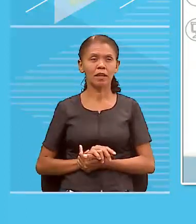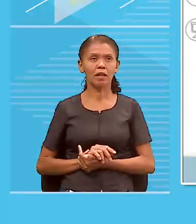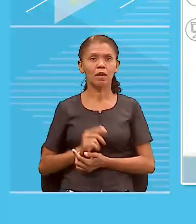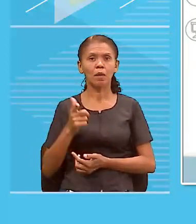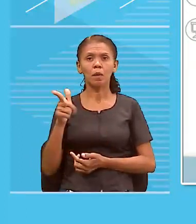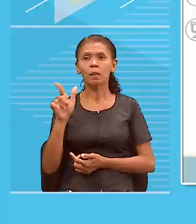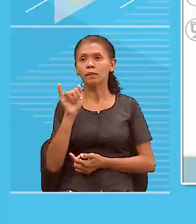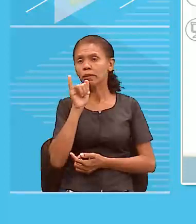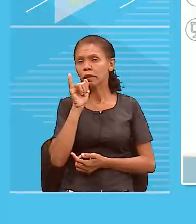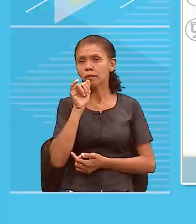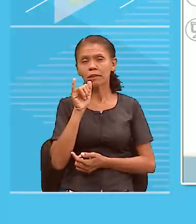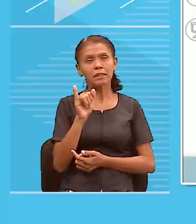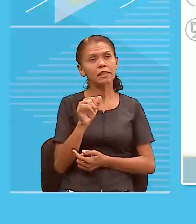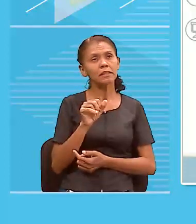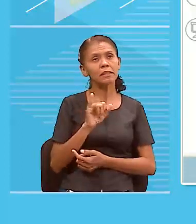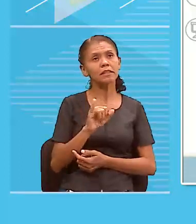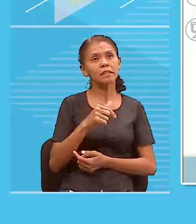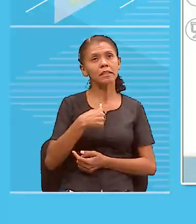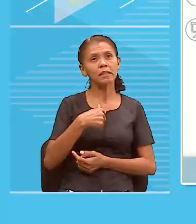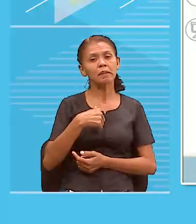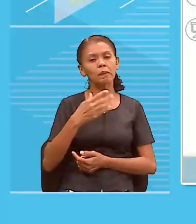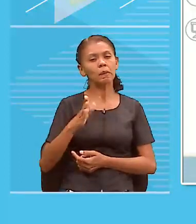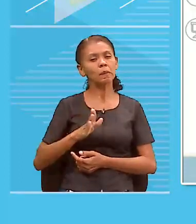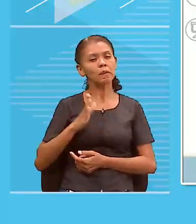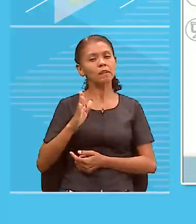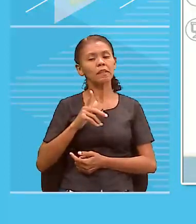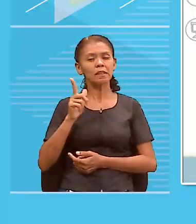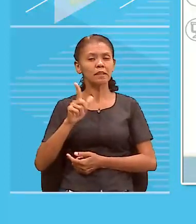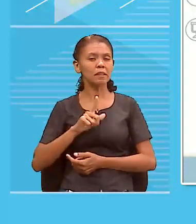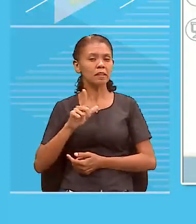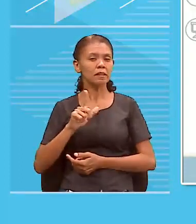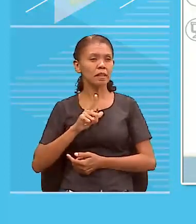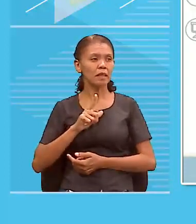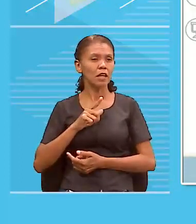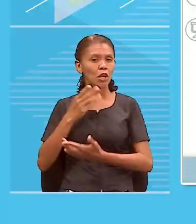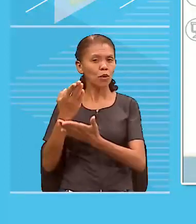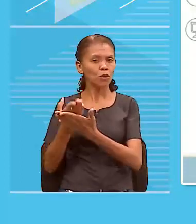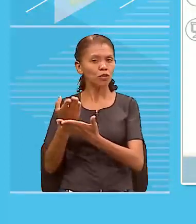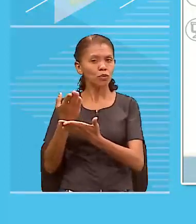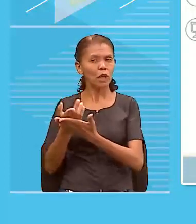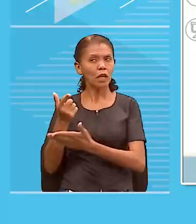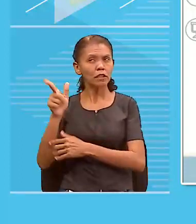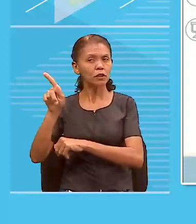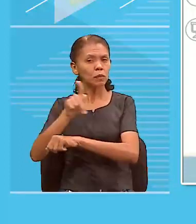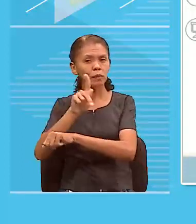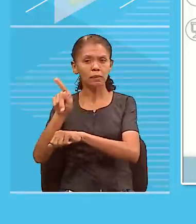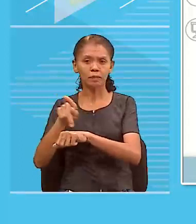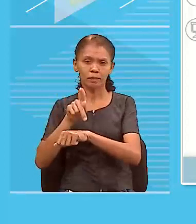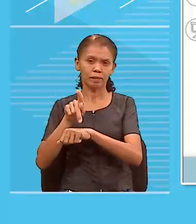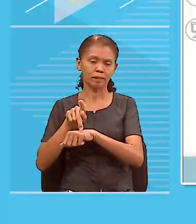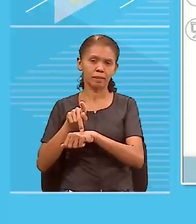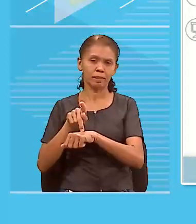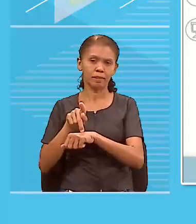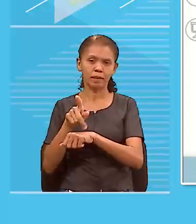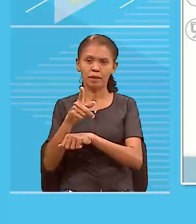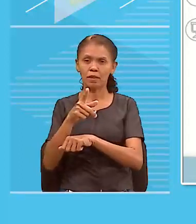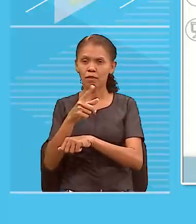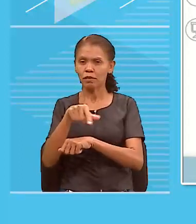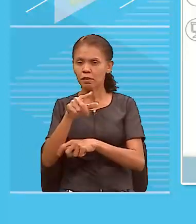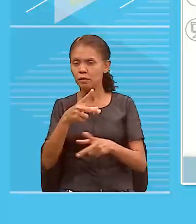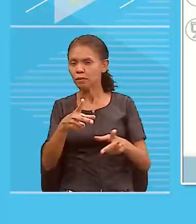né um pós-doutorado e assim sucessivamente tá então tem sebo essas